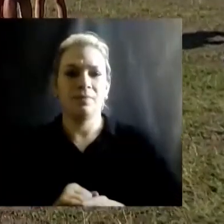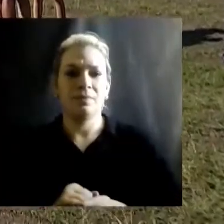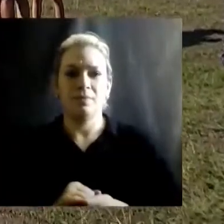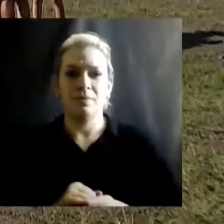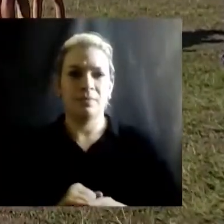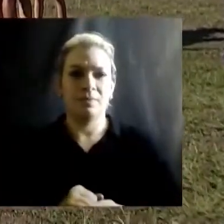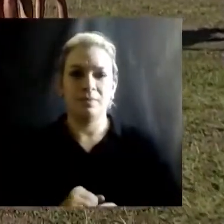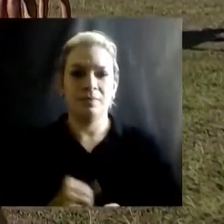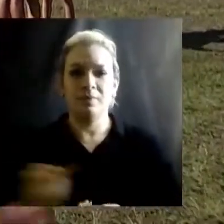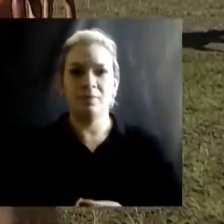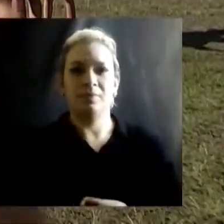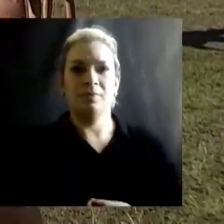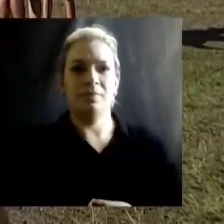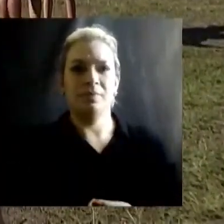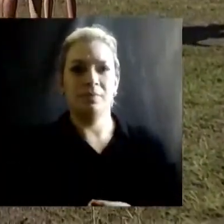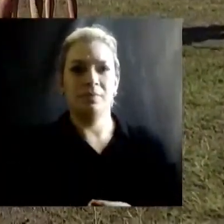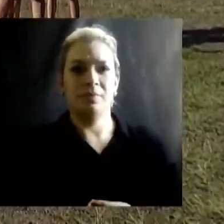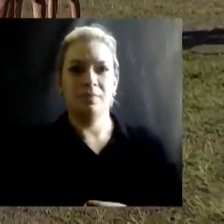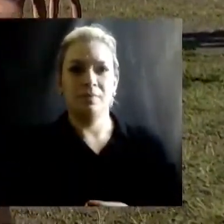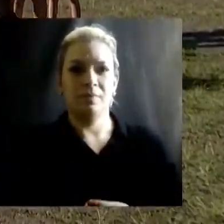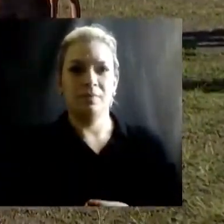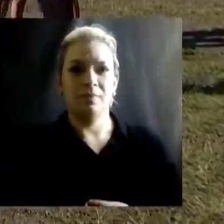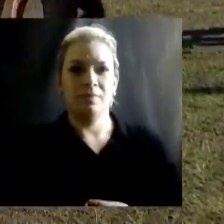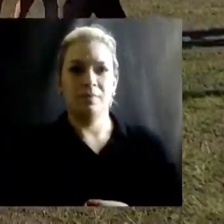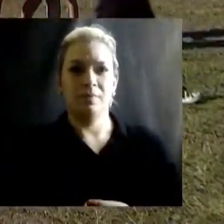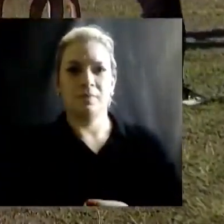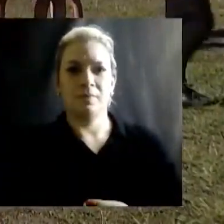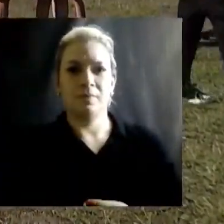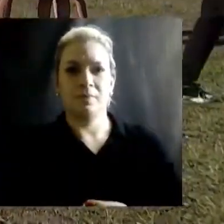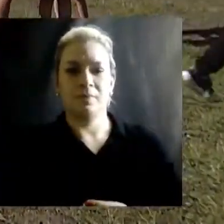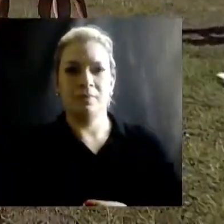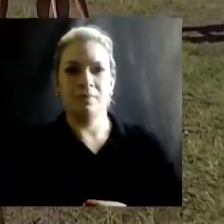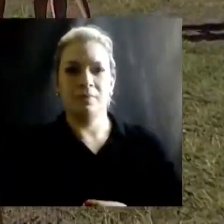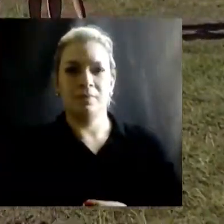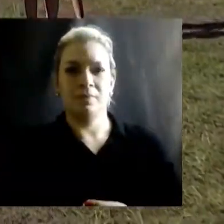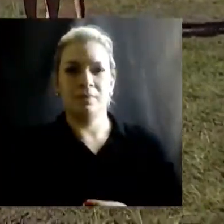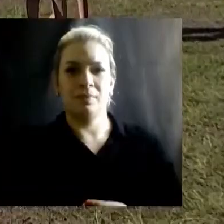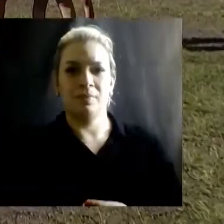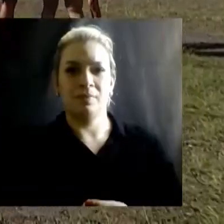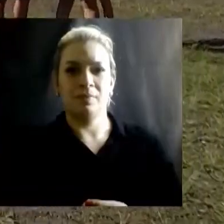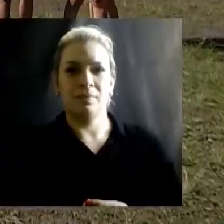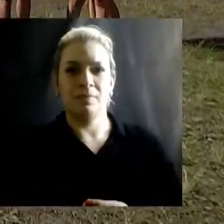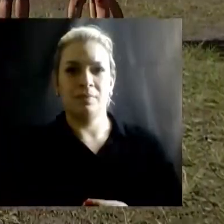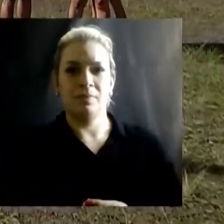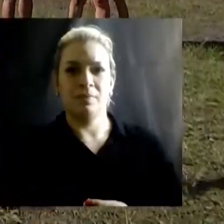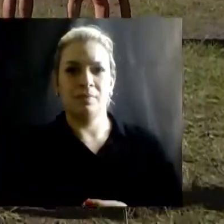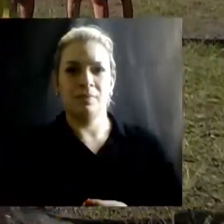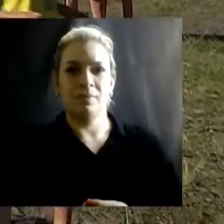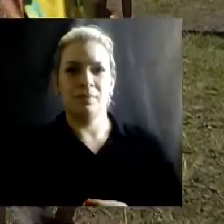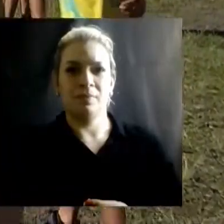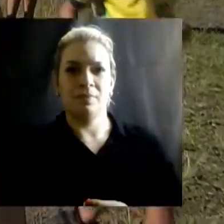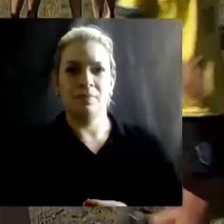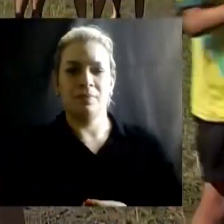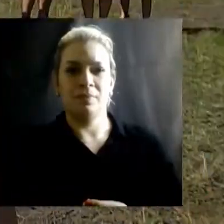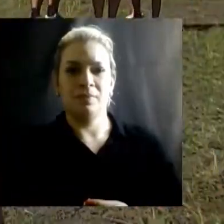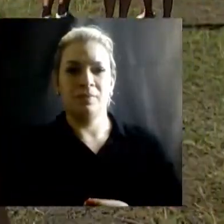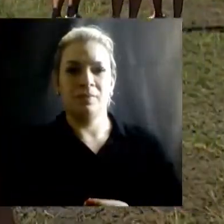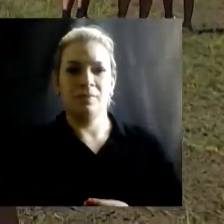muito acolhedor e torcer junto é sempre melhor. Arrisca um palpite,